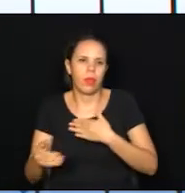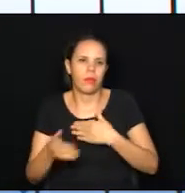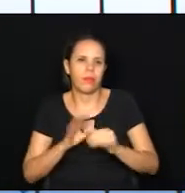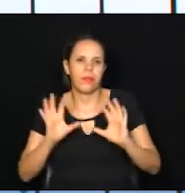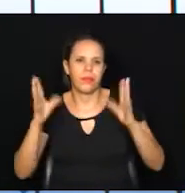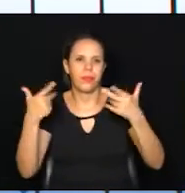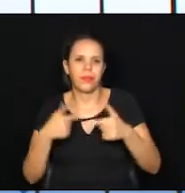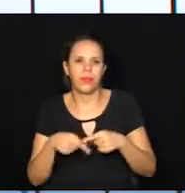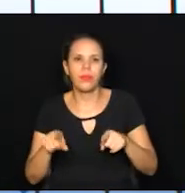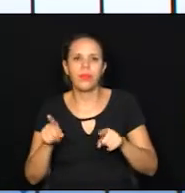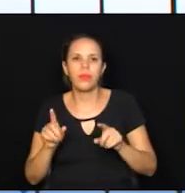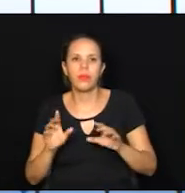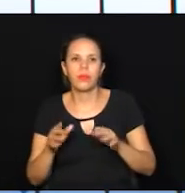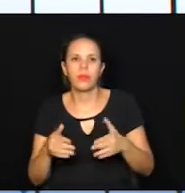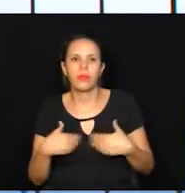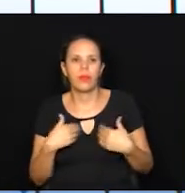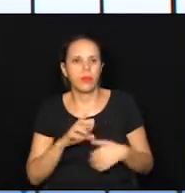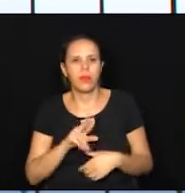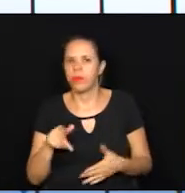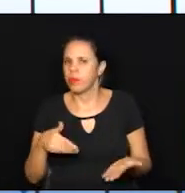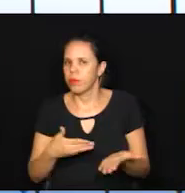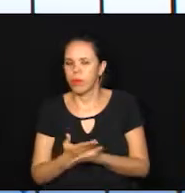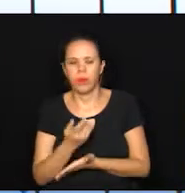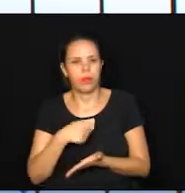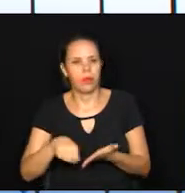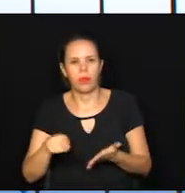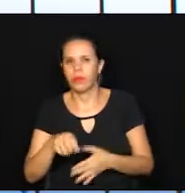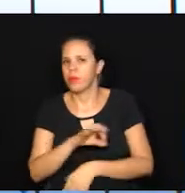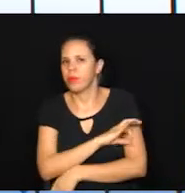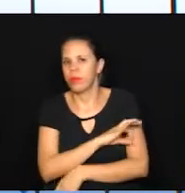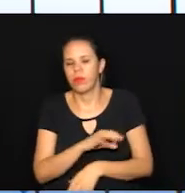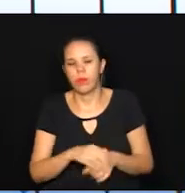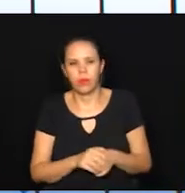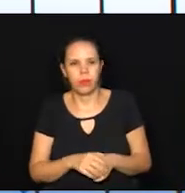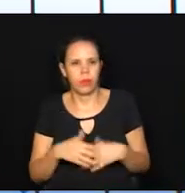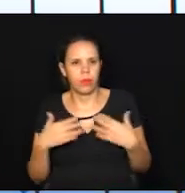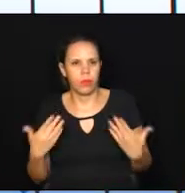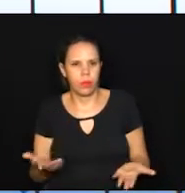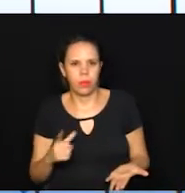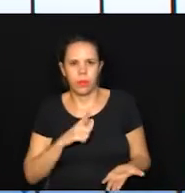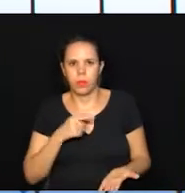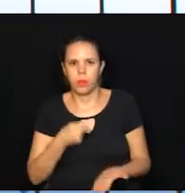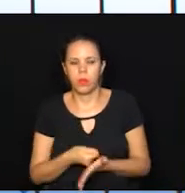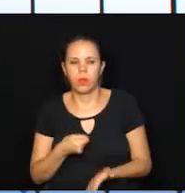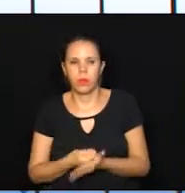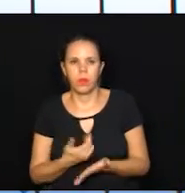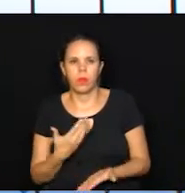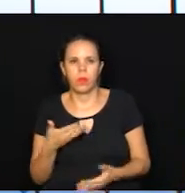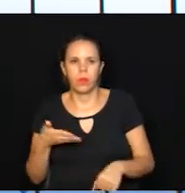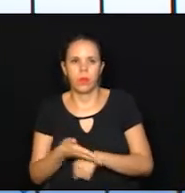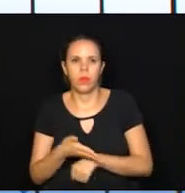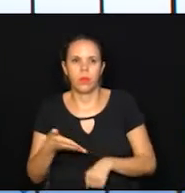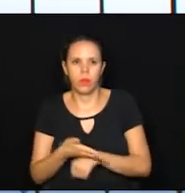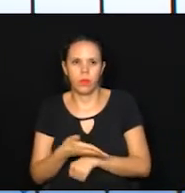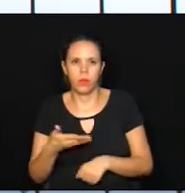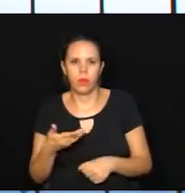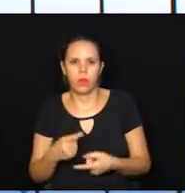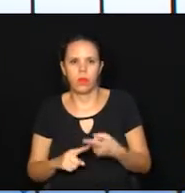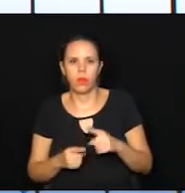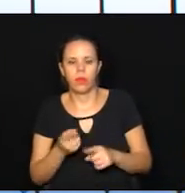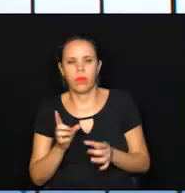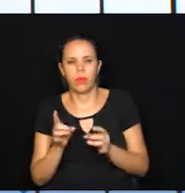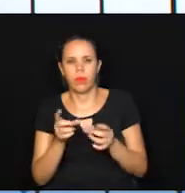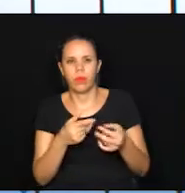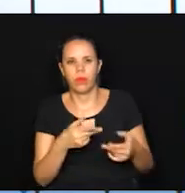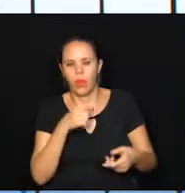evento de entretenimento não autorizado pela Prefeitura e no qual haja cobrança pela participação ou a